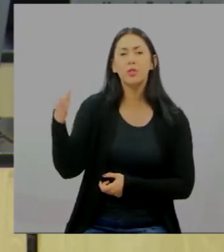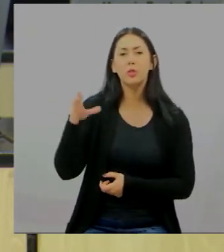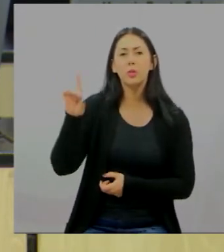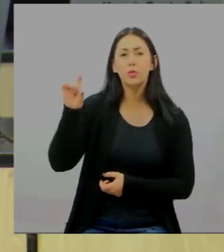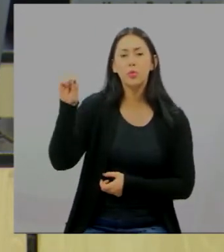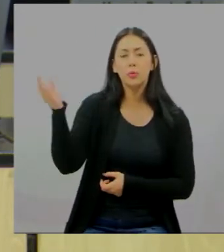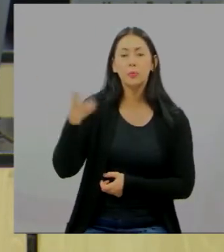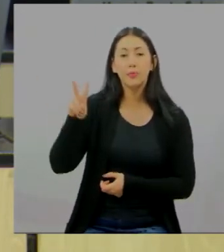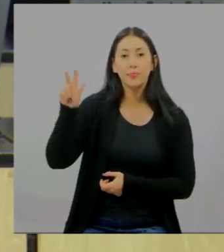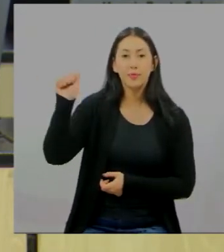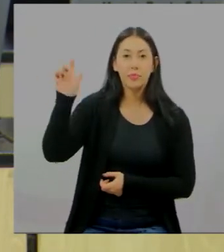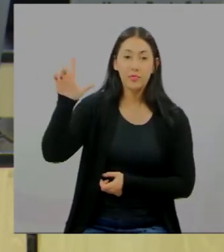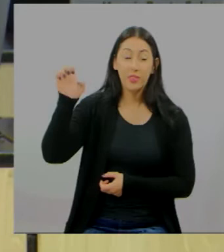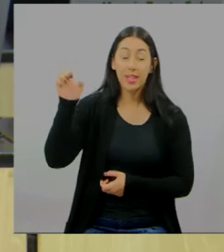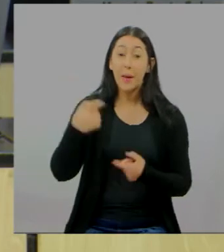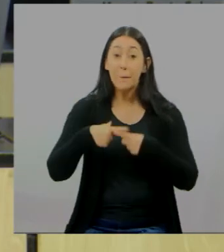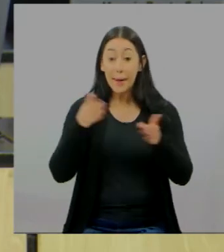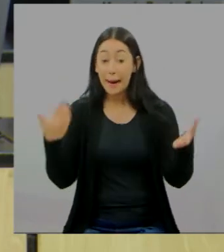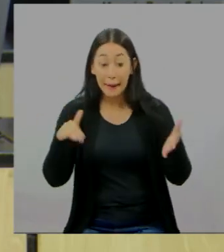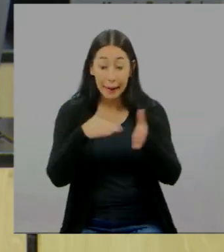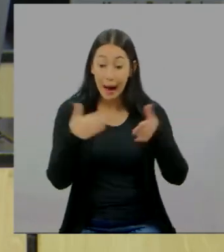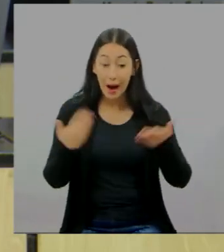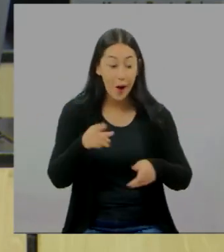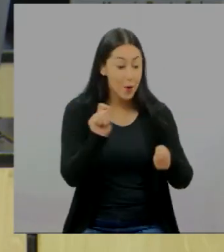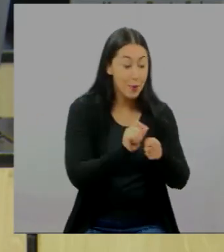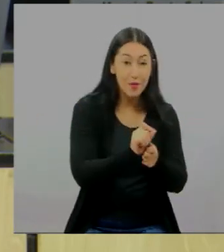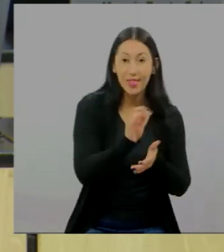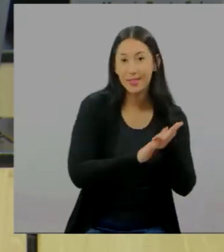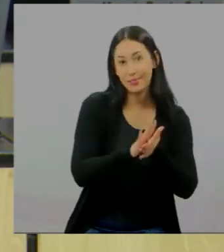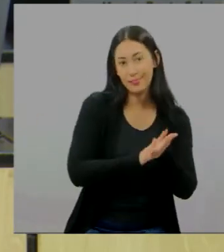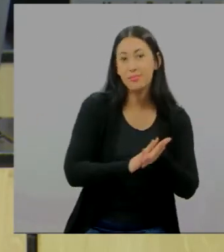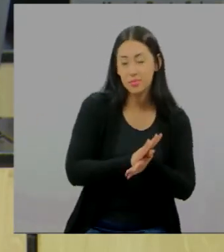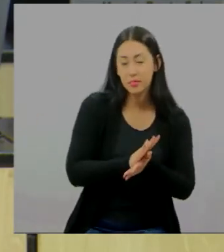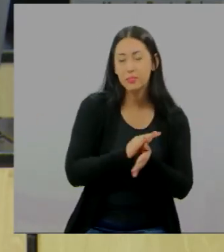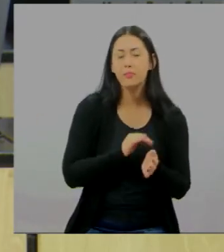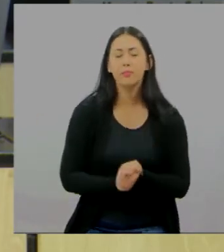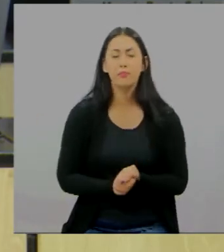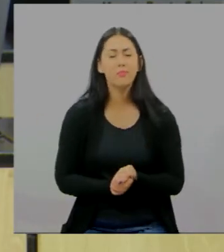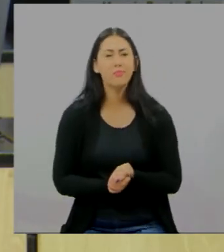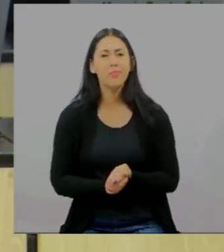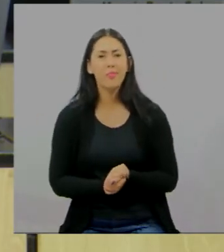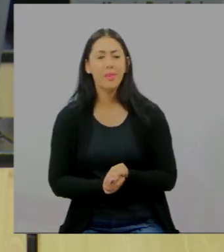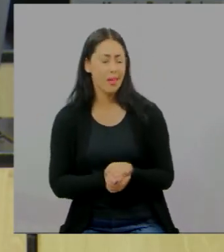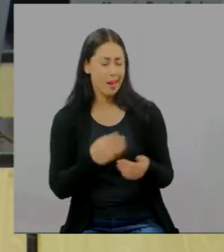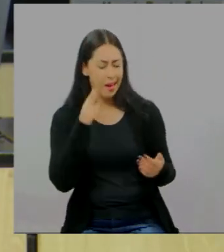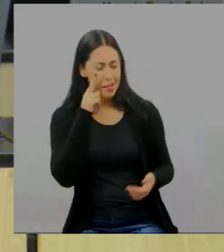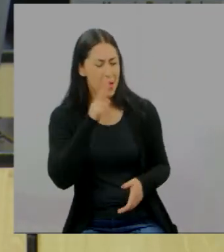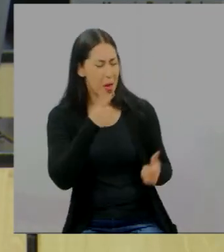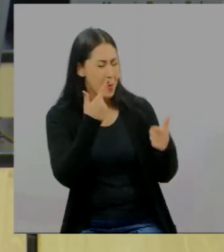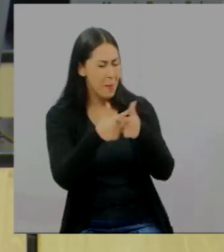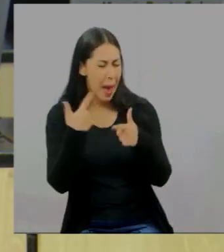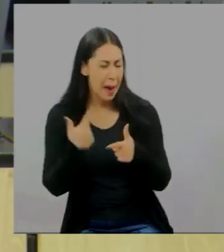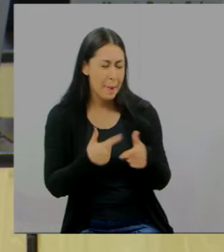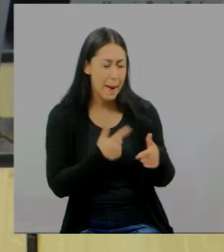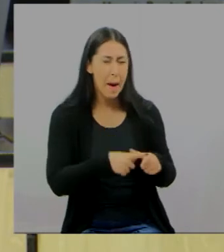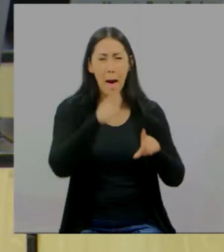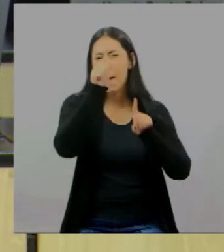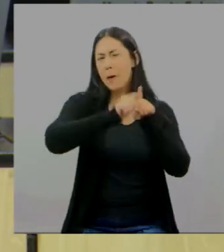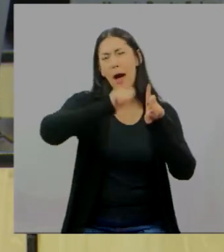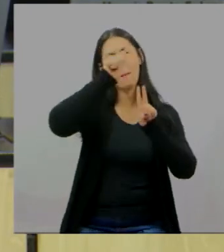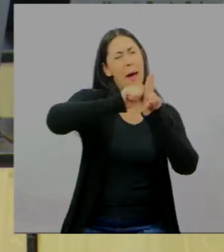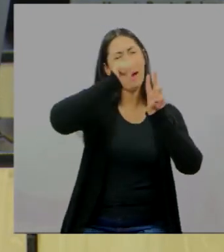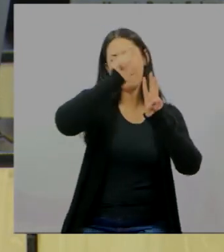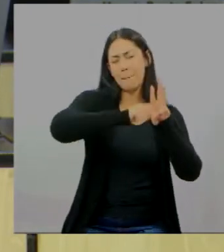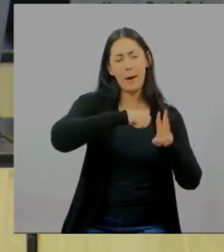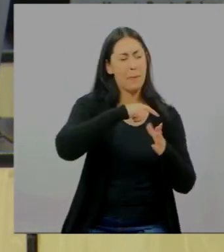presente data, nenhuma providência foi ainda realizada no mencionado local. Considerando que, diante dessa situação, que persiste há vários meses, os moradores estão